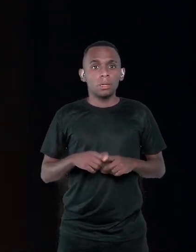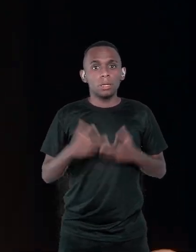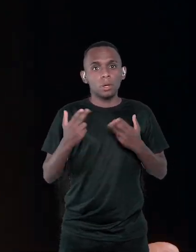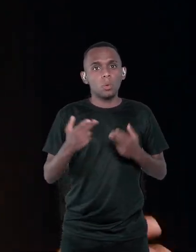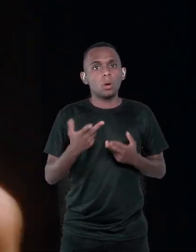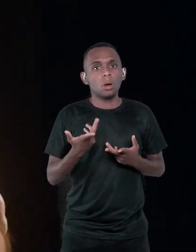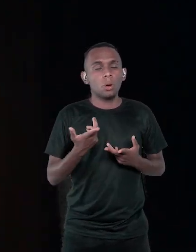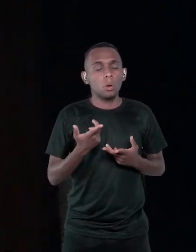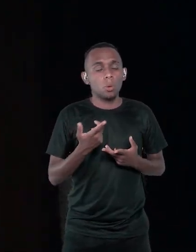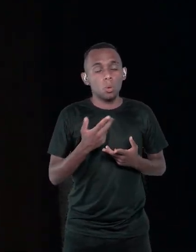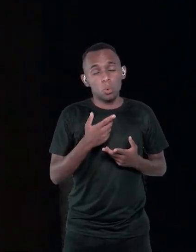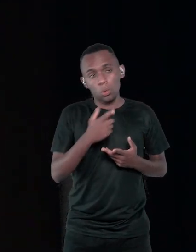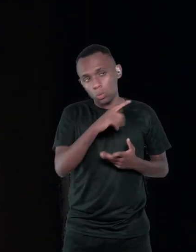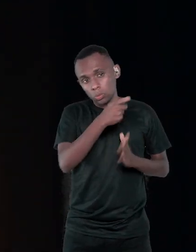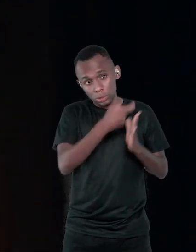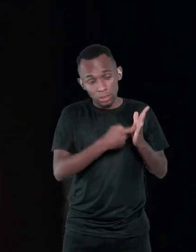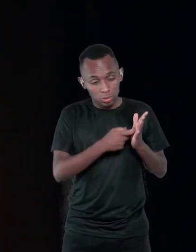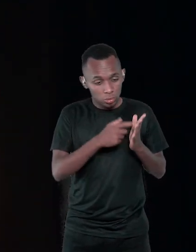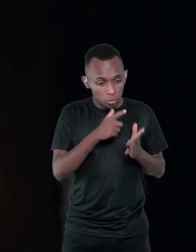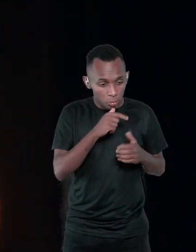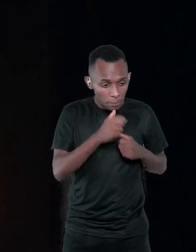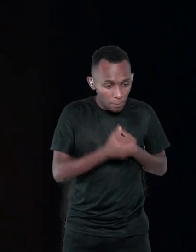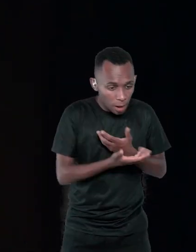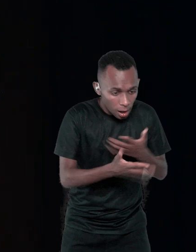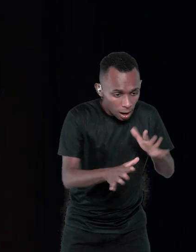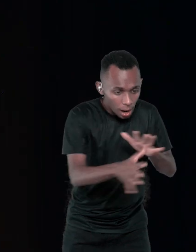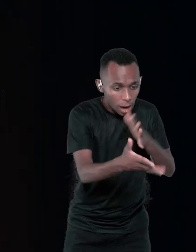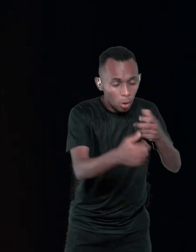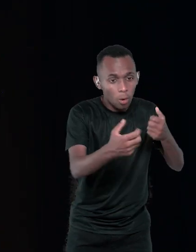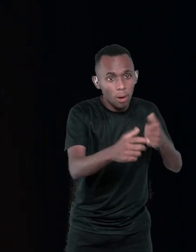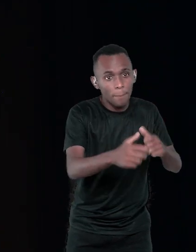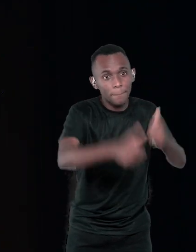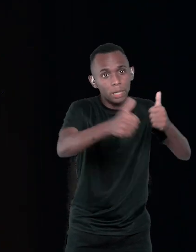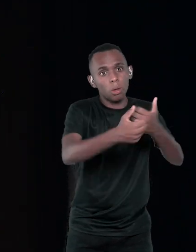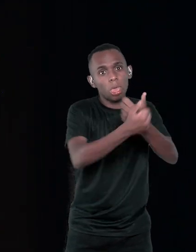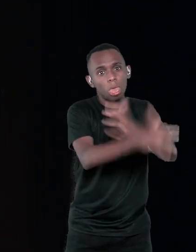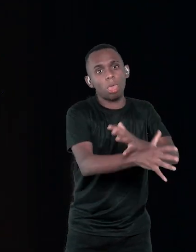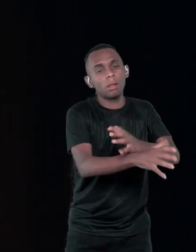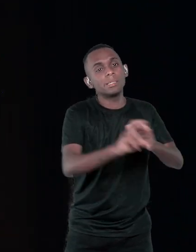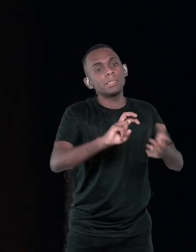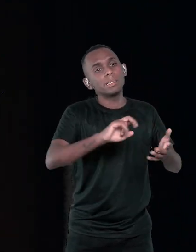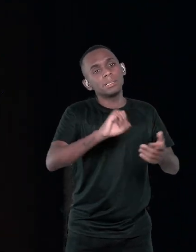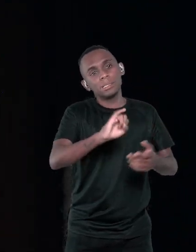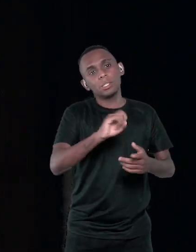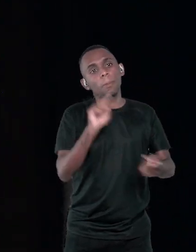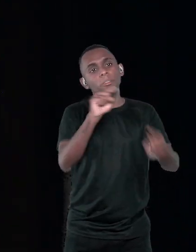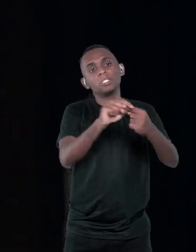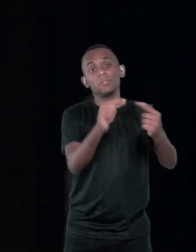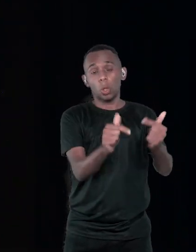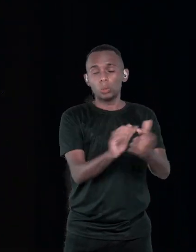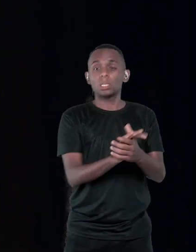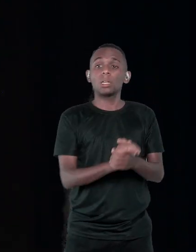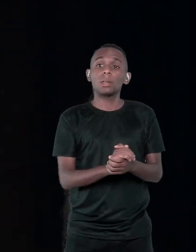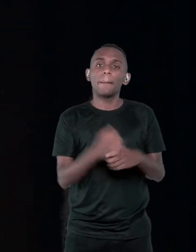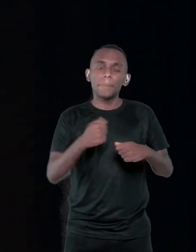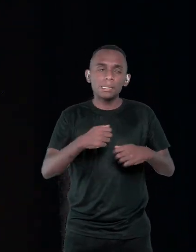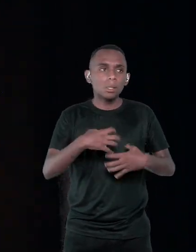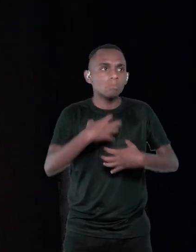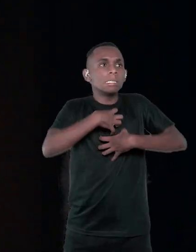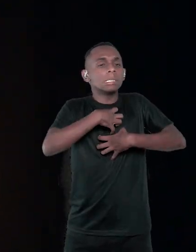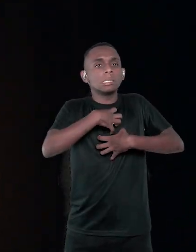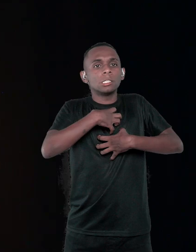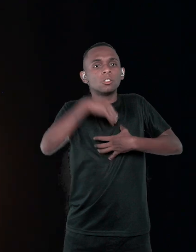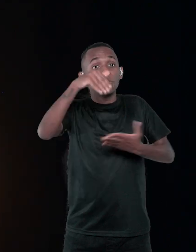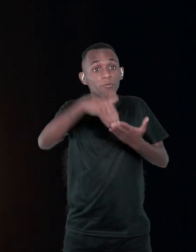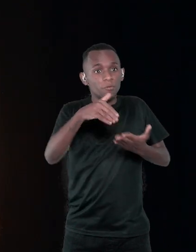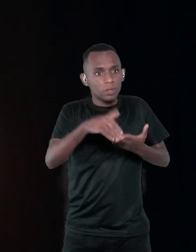tiver mais a minha missão, a minha vida, a minha alma, como o Cacaso, e como um belíssimo do Drummond que eu